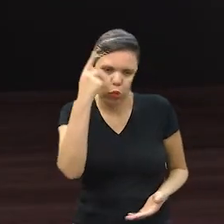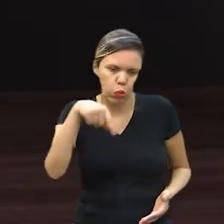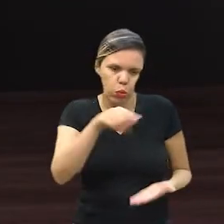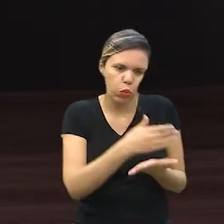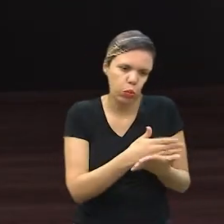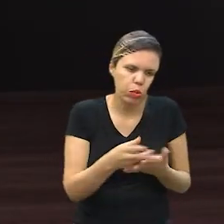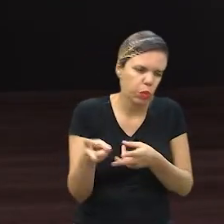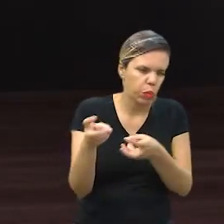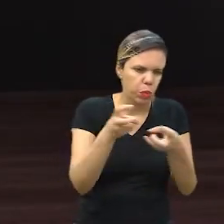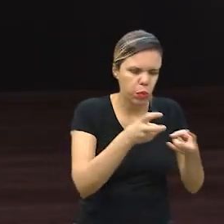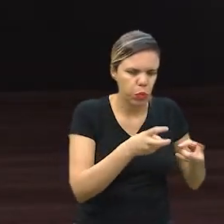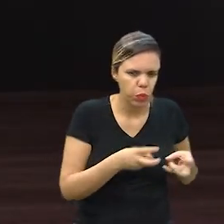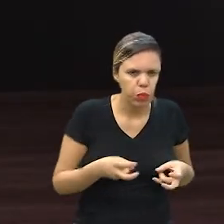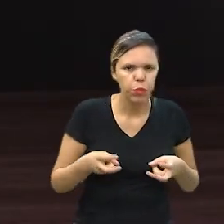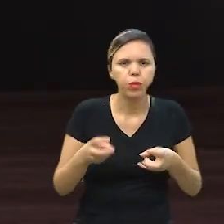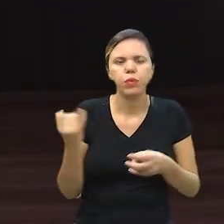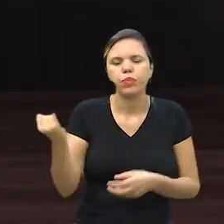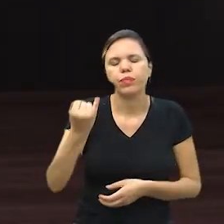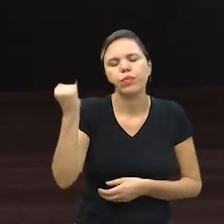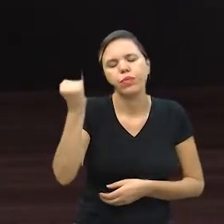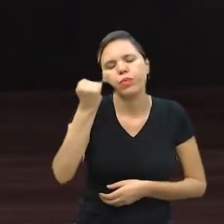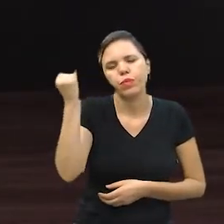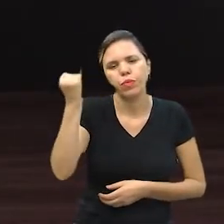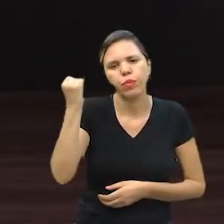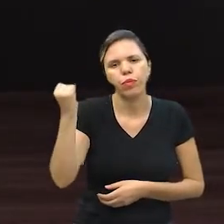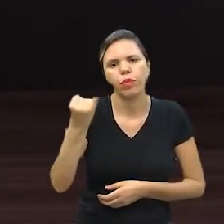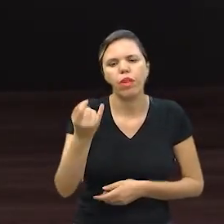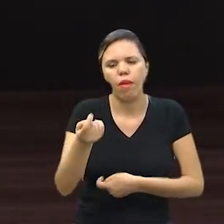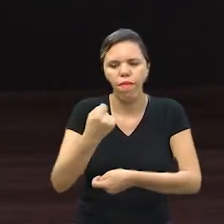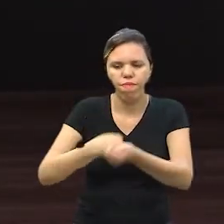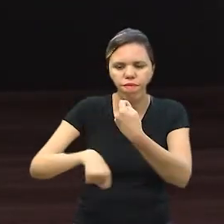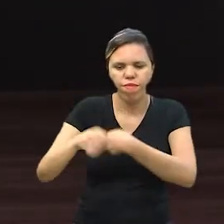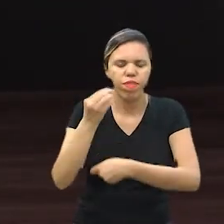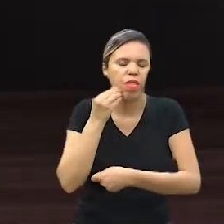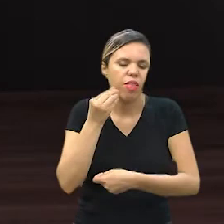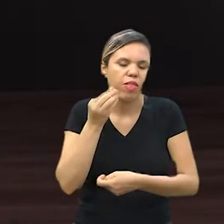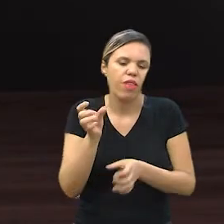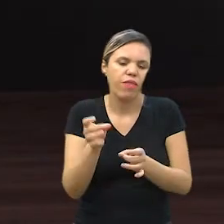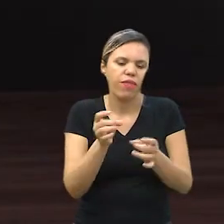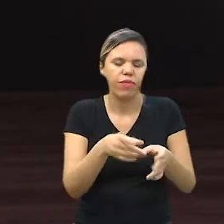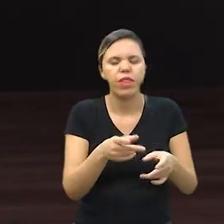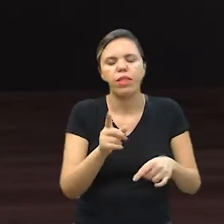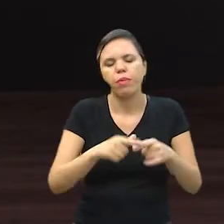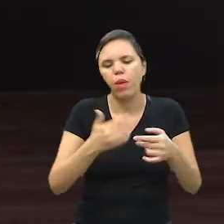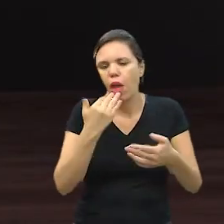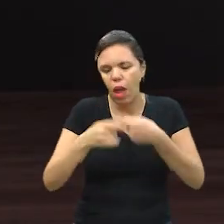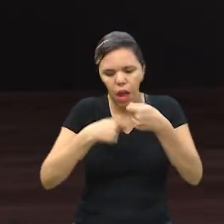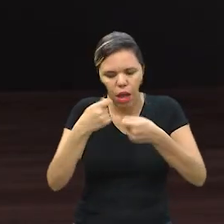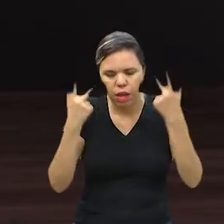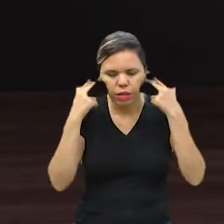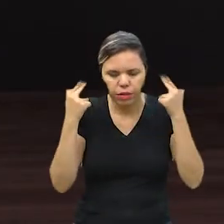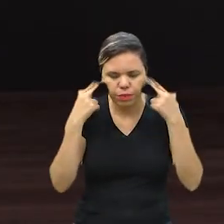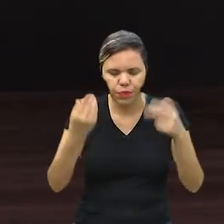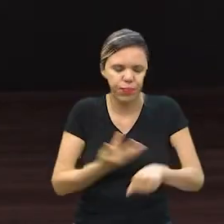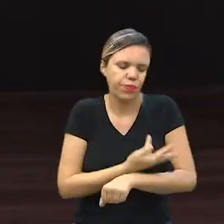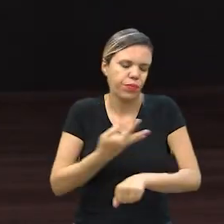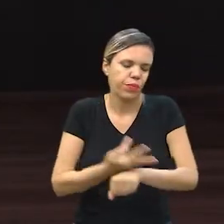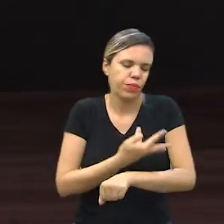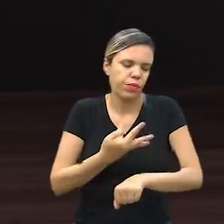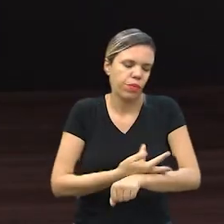as pessoas começaram a perceber a importância desse mercado orgânico nesse movimento